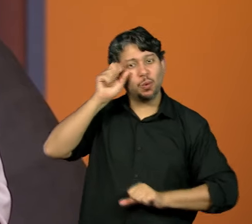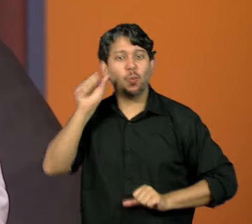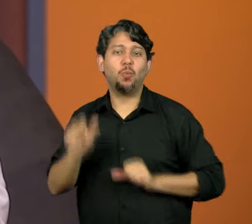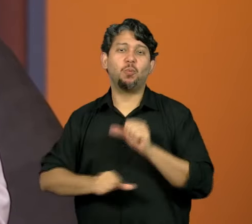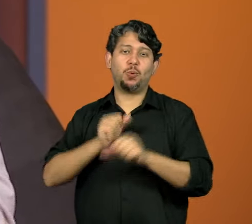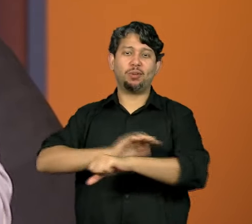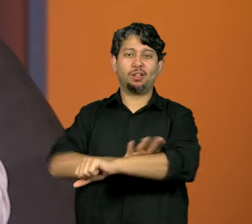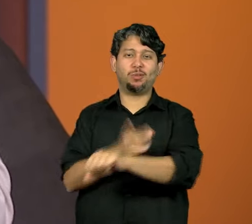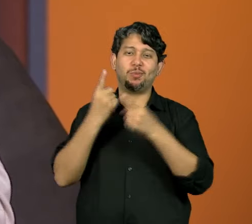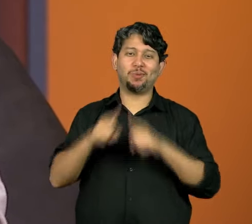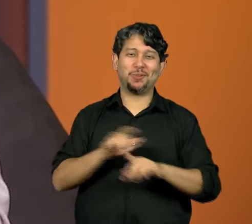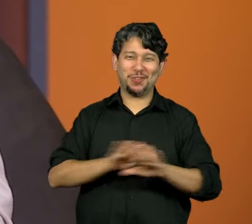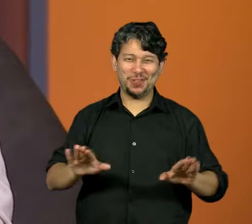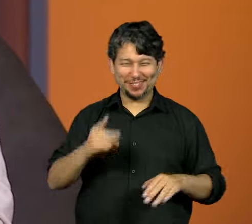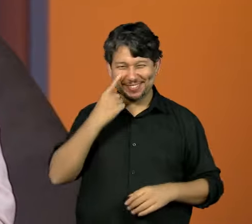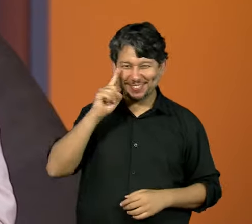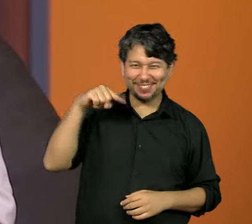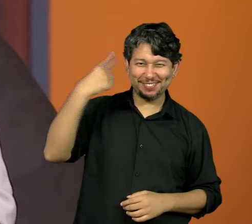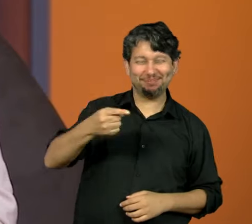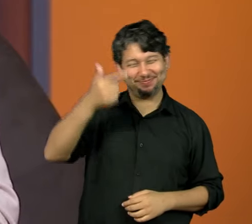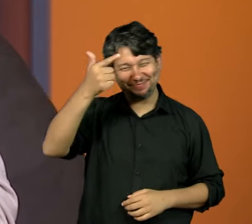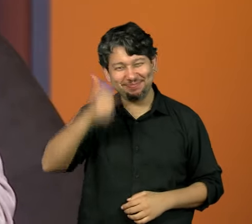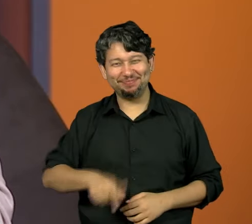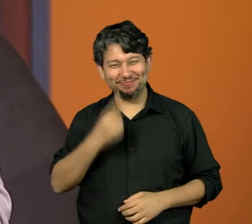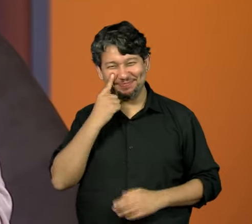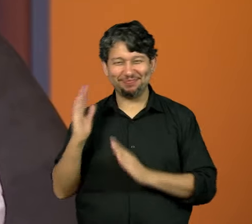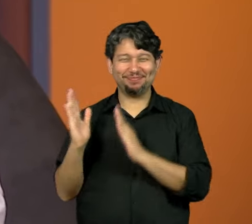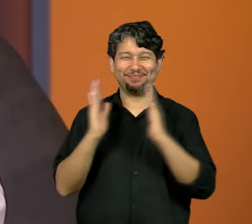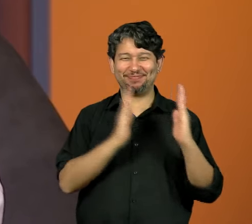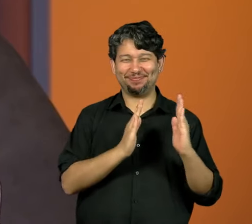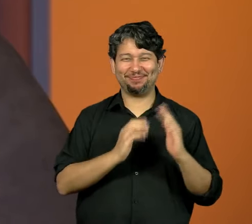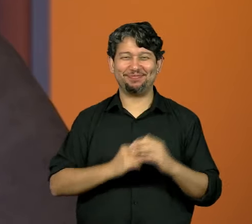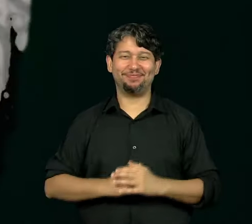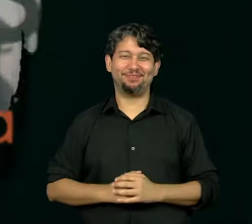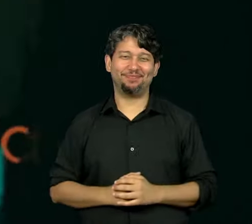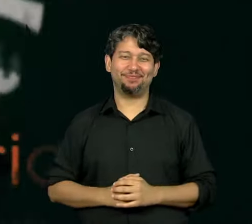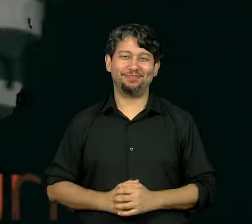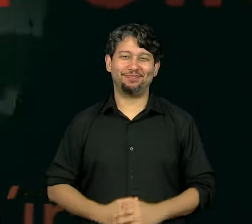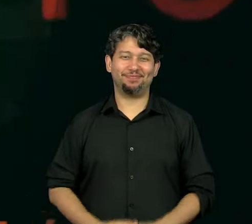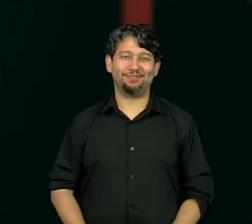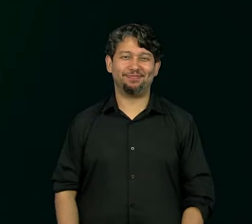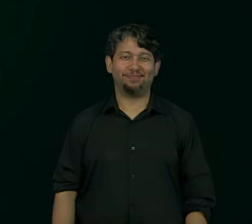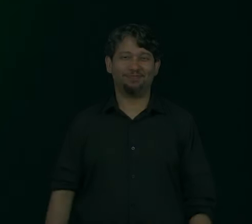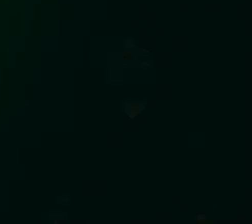ao racismo. Não sai daí porque o programa Negros em Foco volta já já.